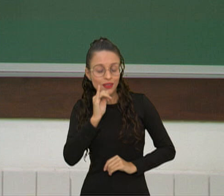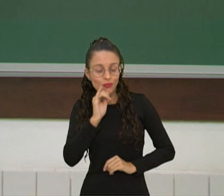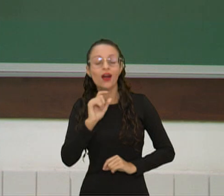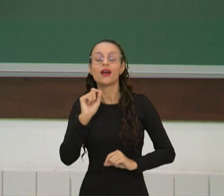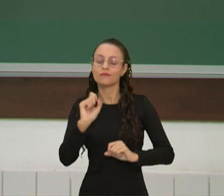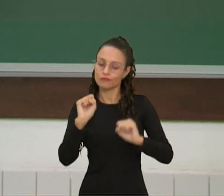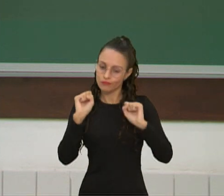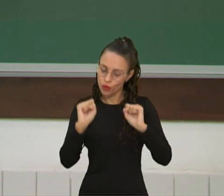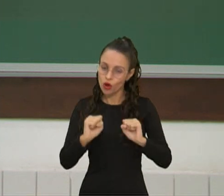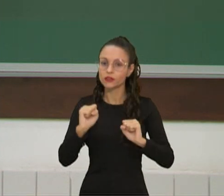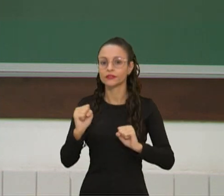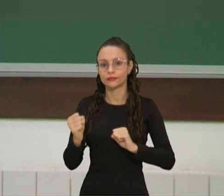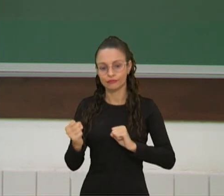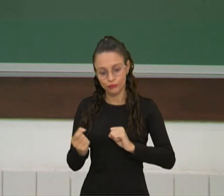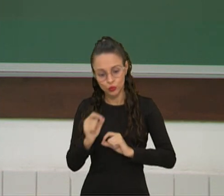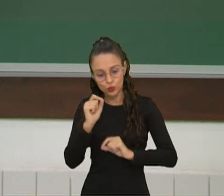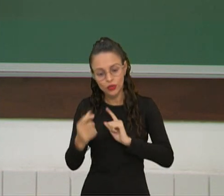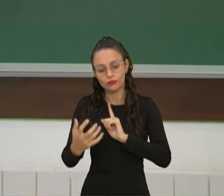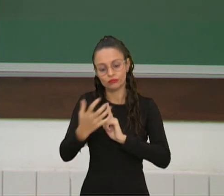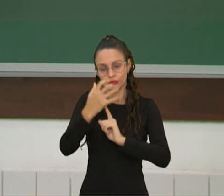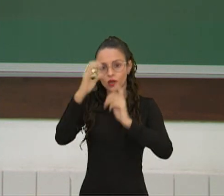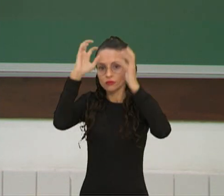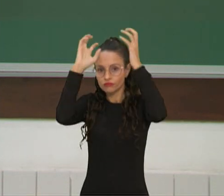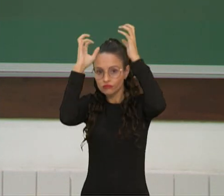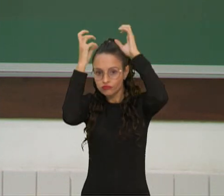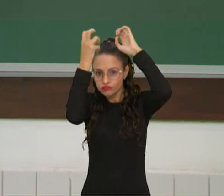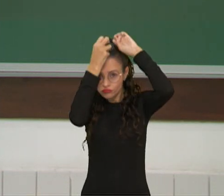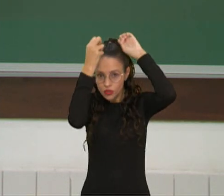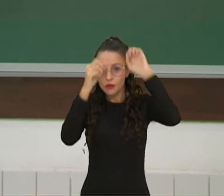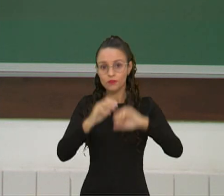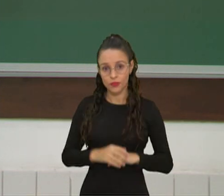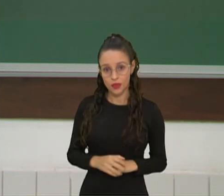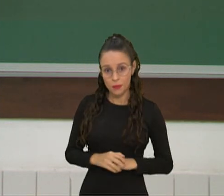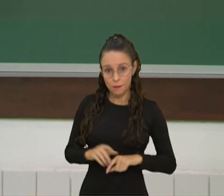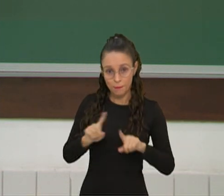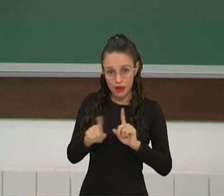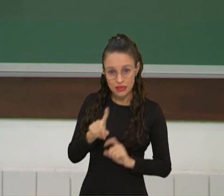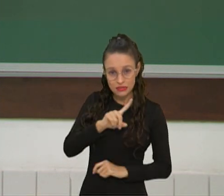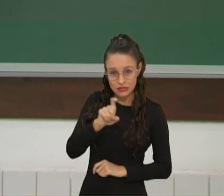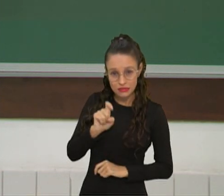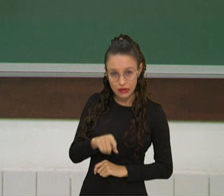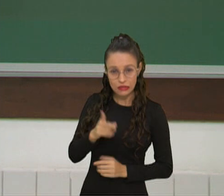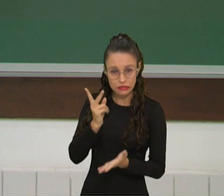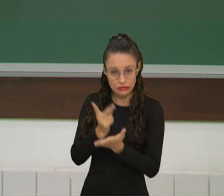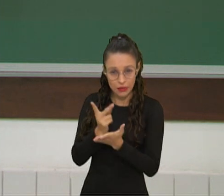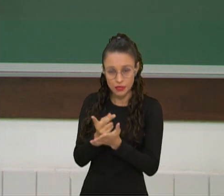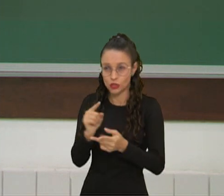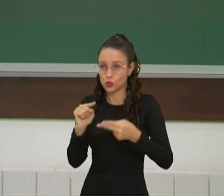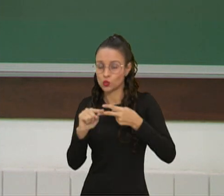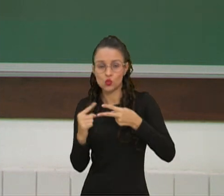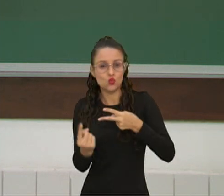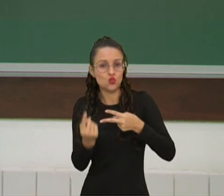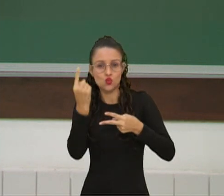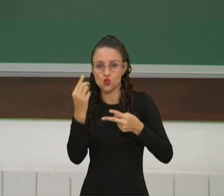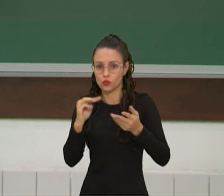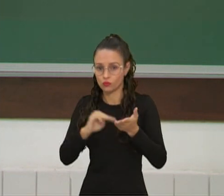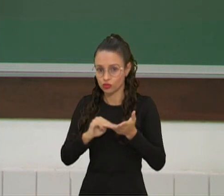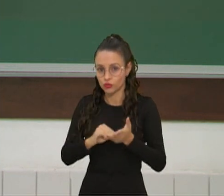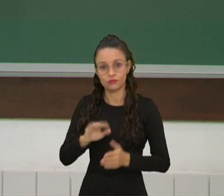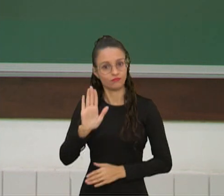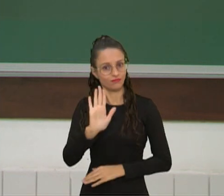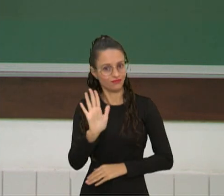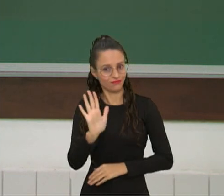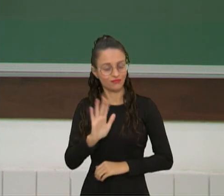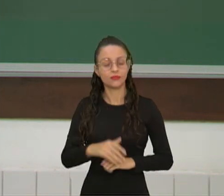vai favorecer ela a desenvolver transtornos mas será que é sempre isso nem sempre tá quanto